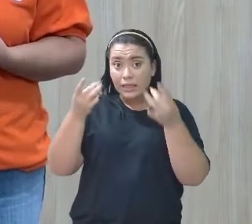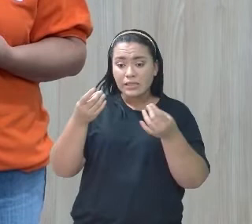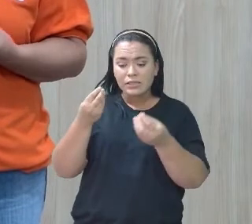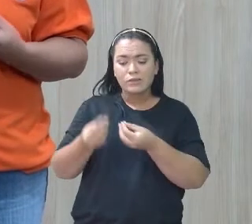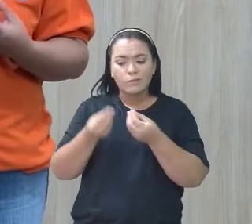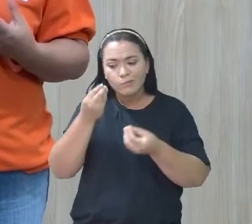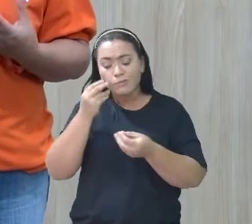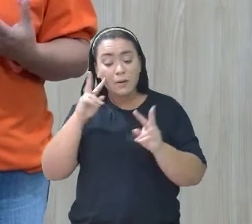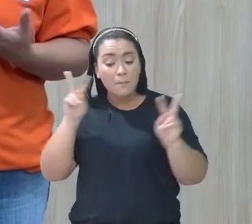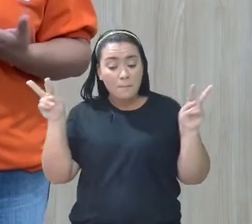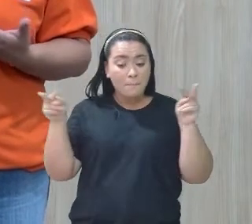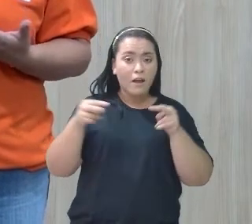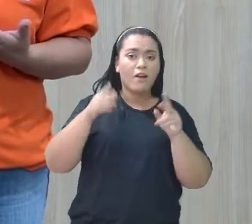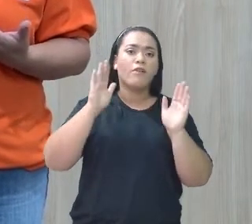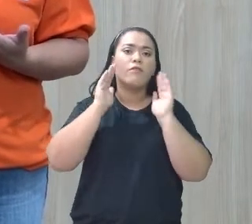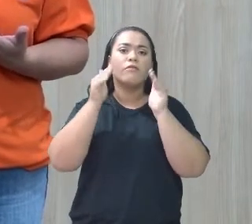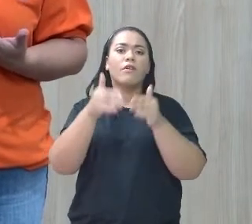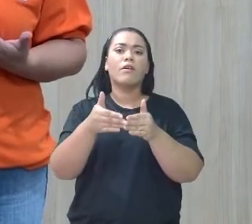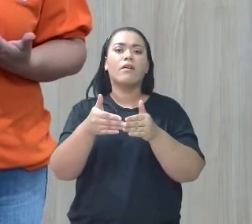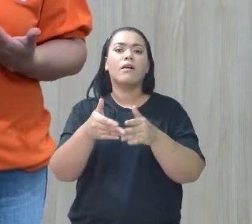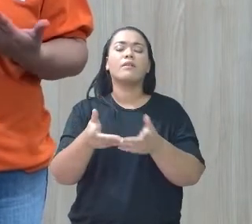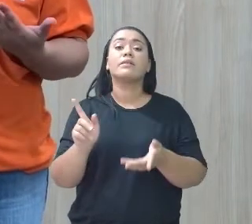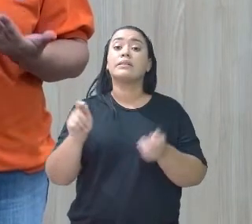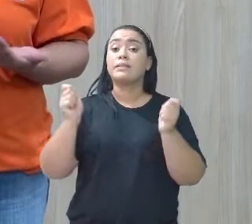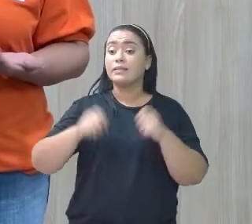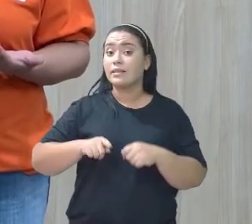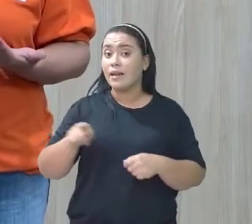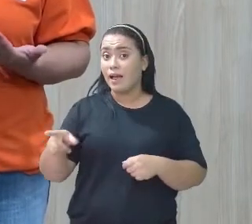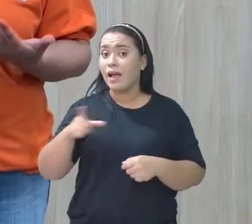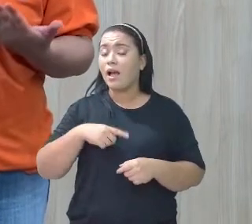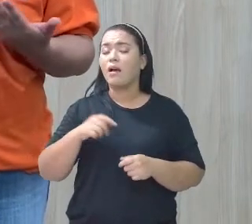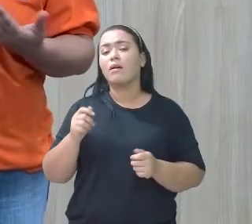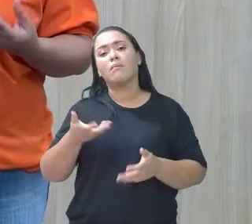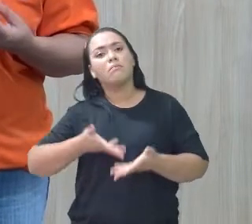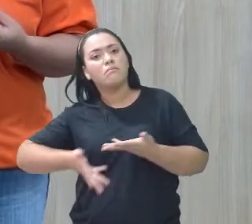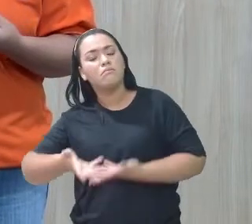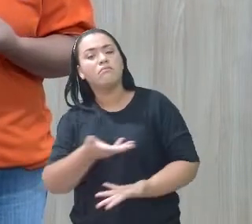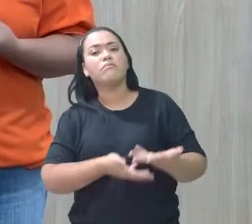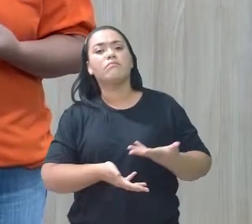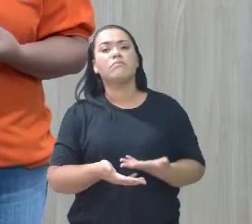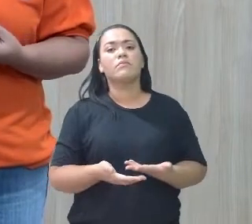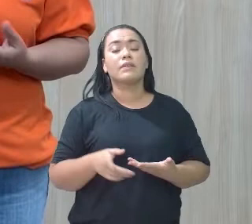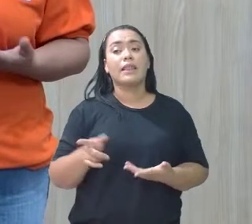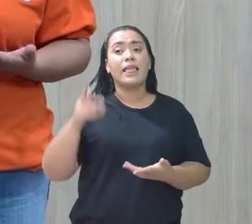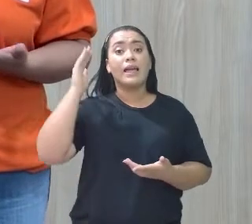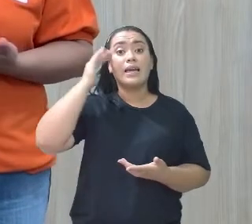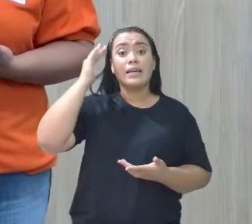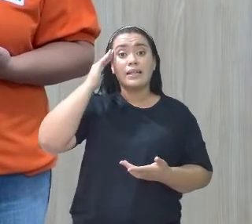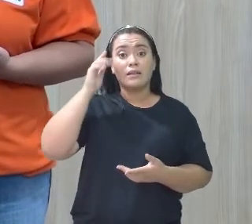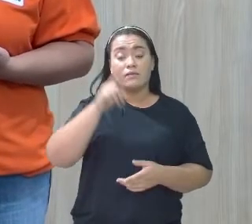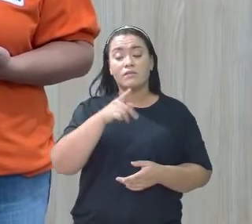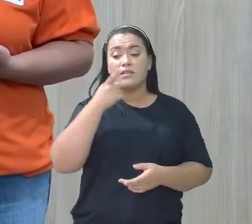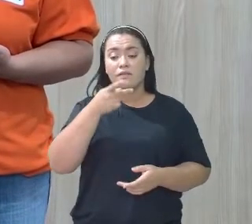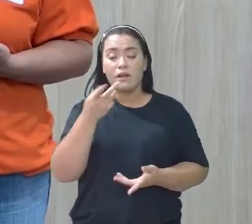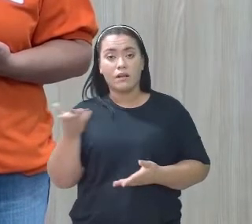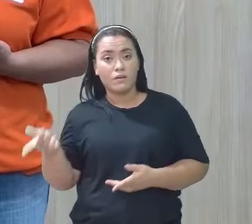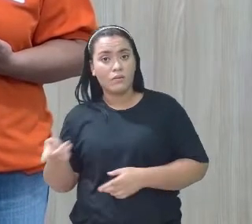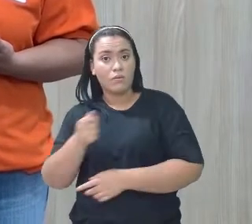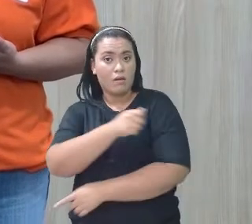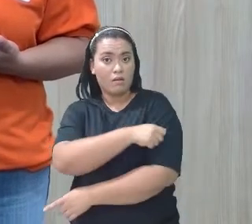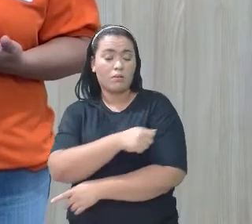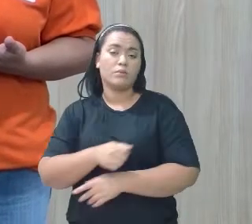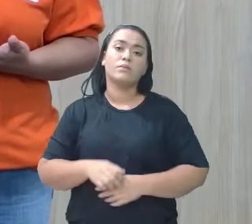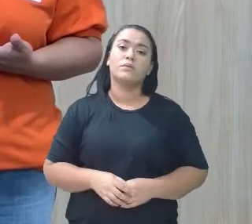atenção dele, se ele realmente está conseguindo interagir no sentido de entender o que você está falando com